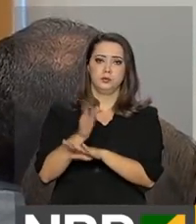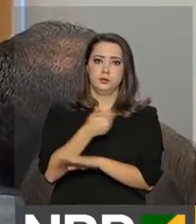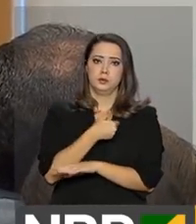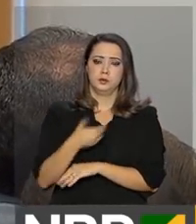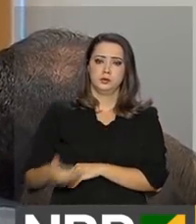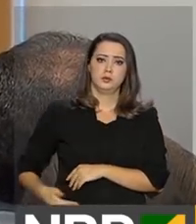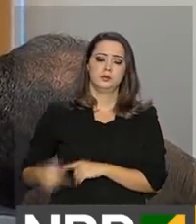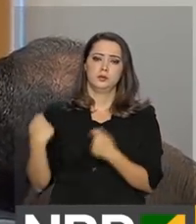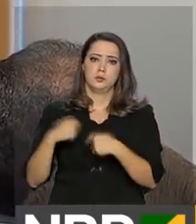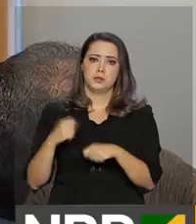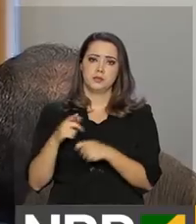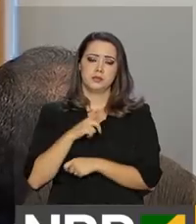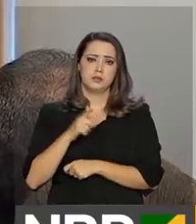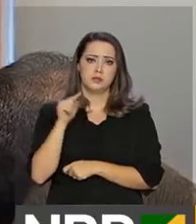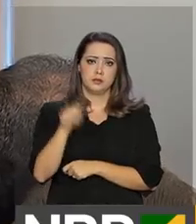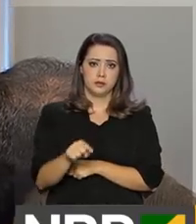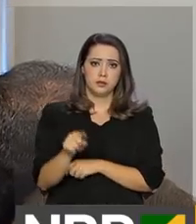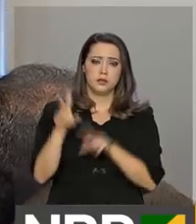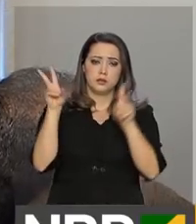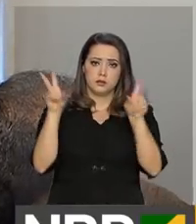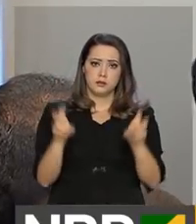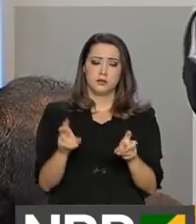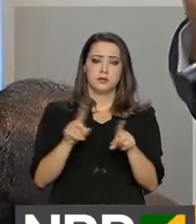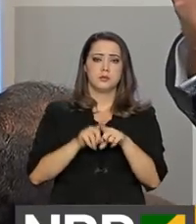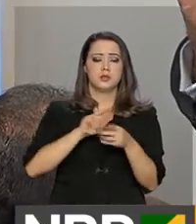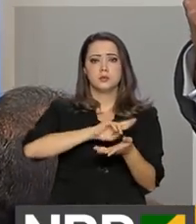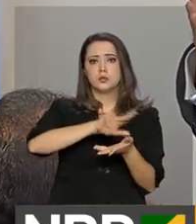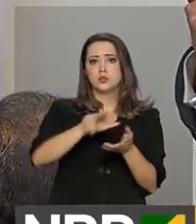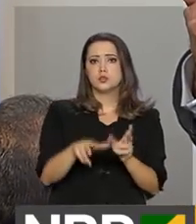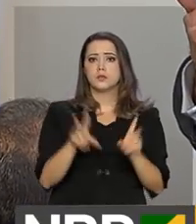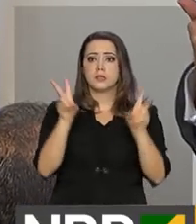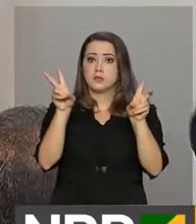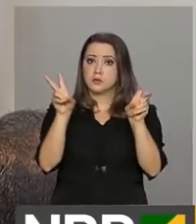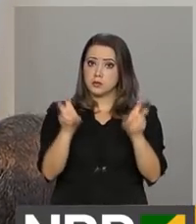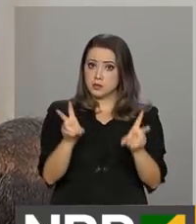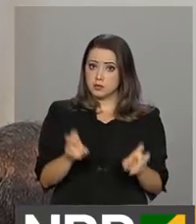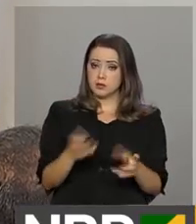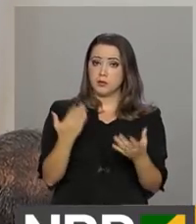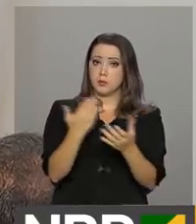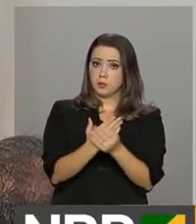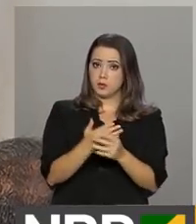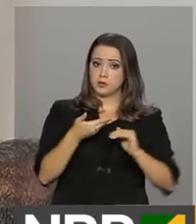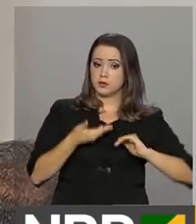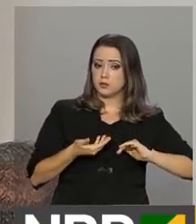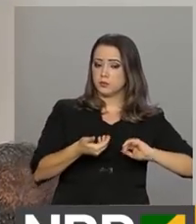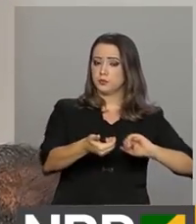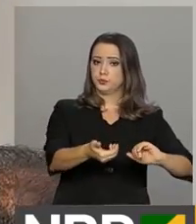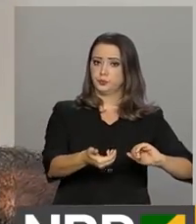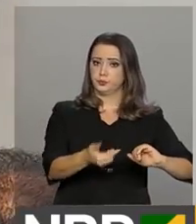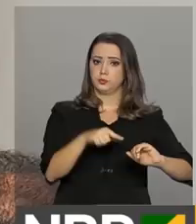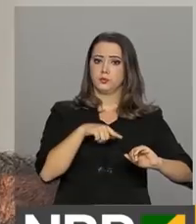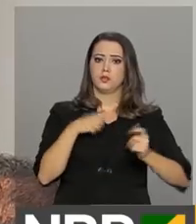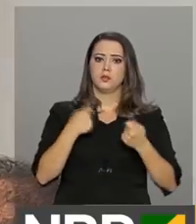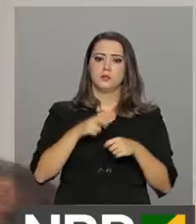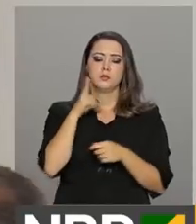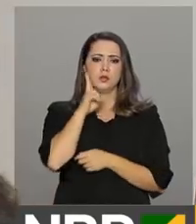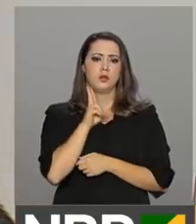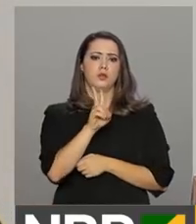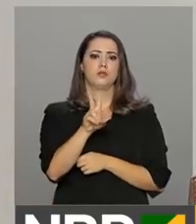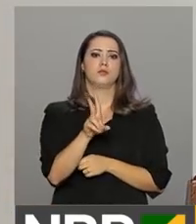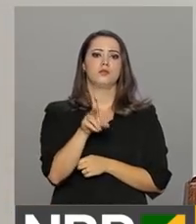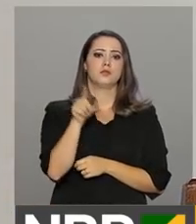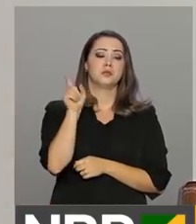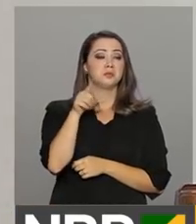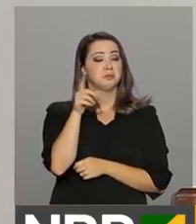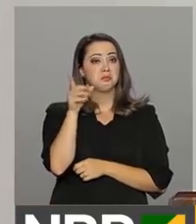governo precisa ter não só para esta matéria mas para as demais matérias que tramitam no congresso nacional porque eu tenho observado meus amigos uma